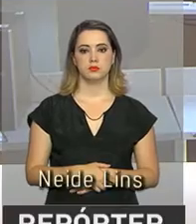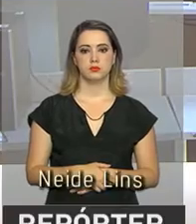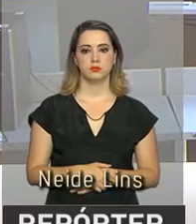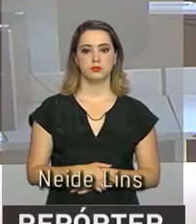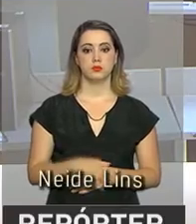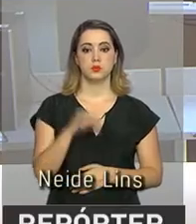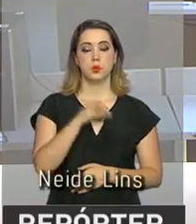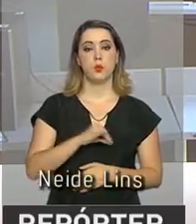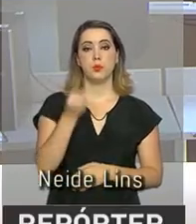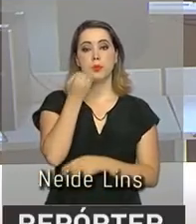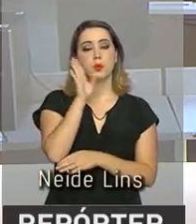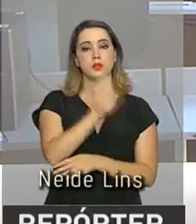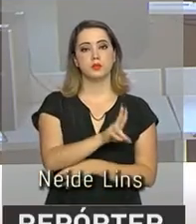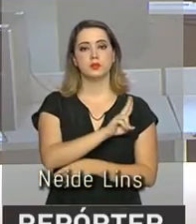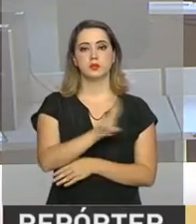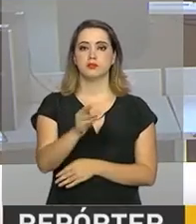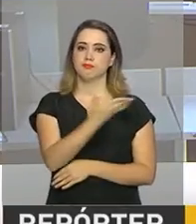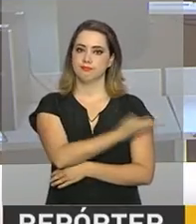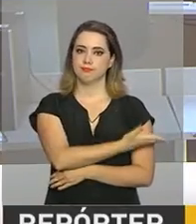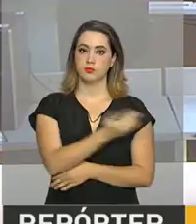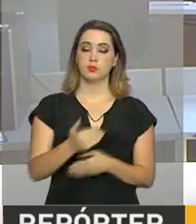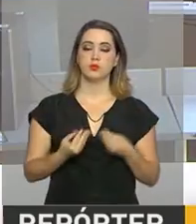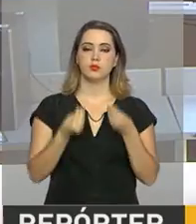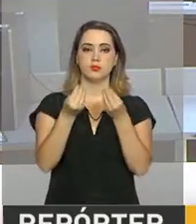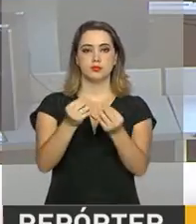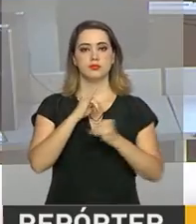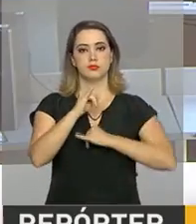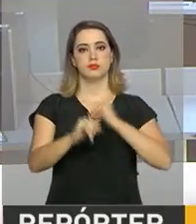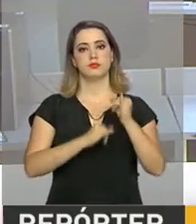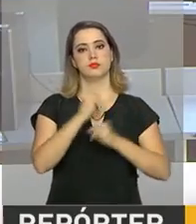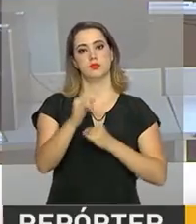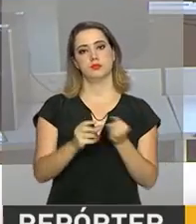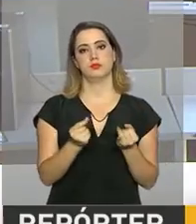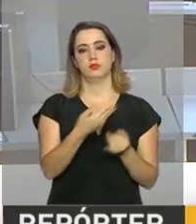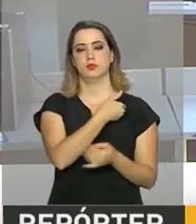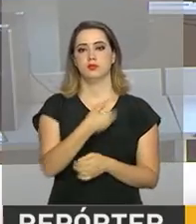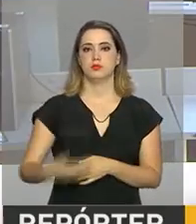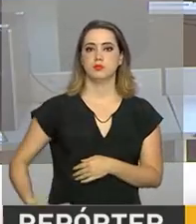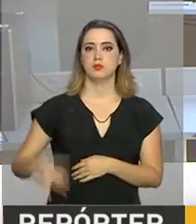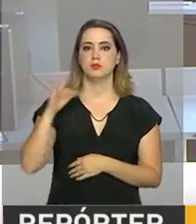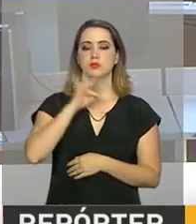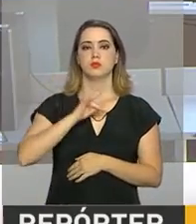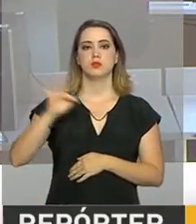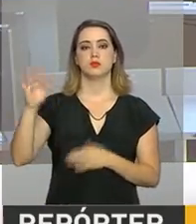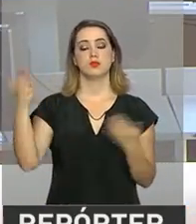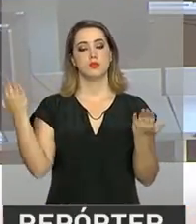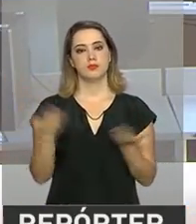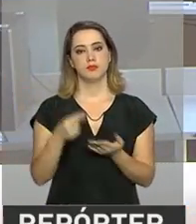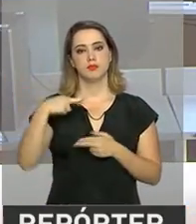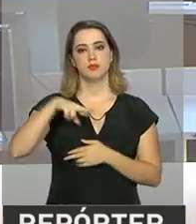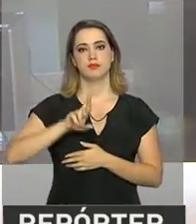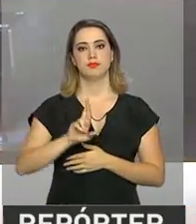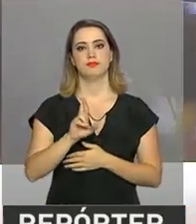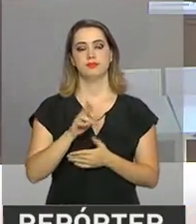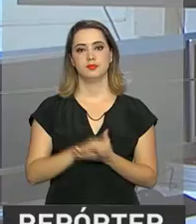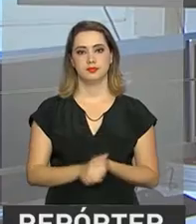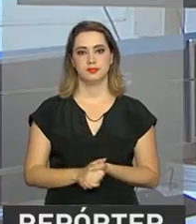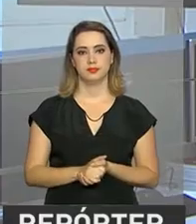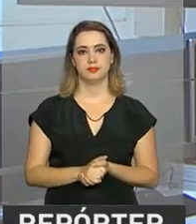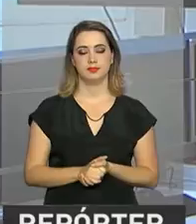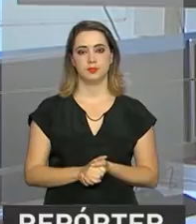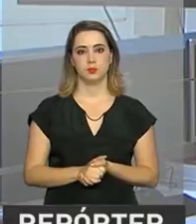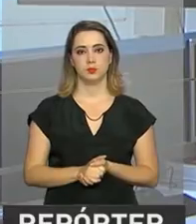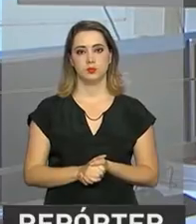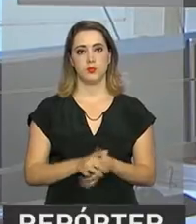olá boa tarde eu sou josé luiz filho e trago pra você a partir de agora as notícias do governo federal aqui no repórter nbr